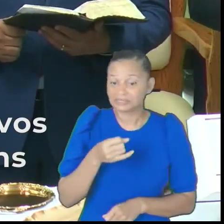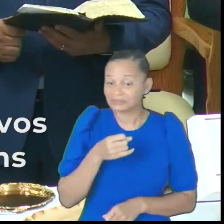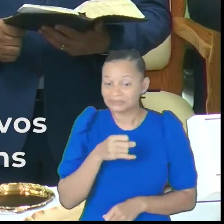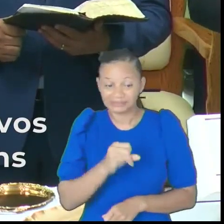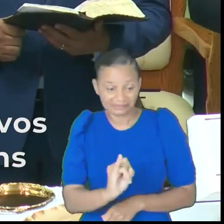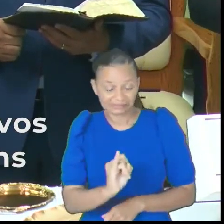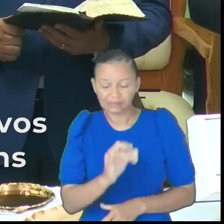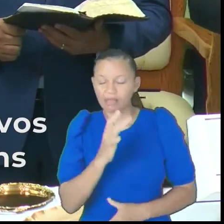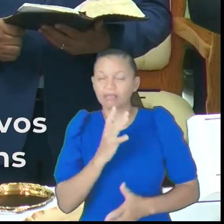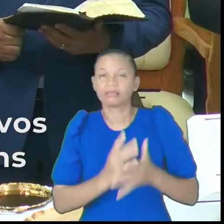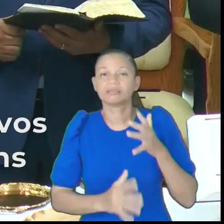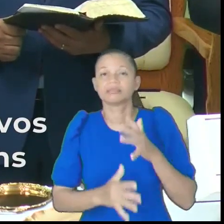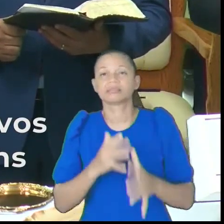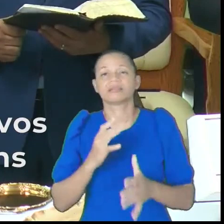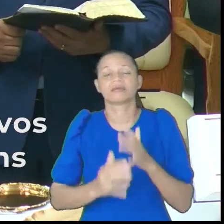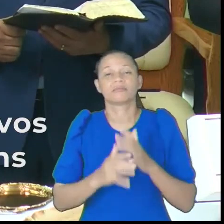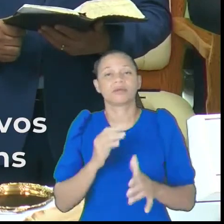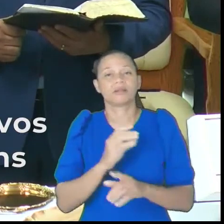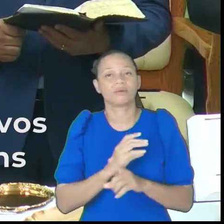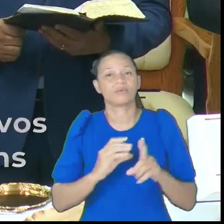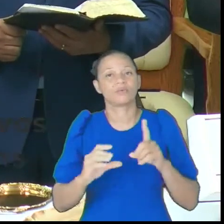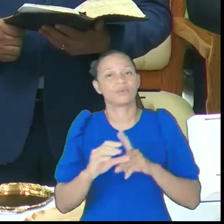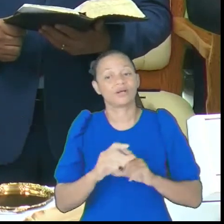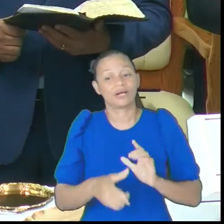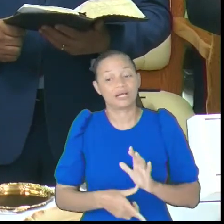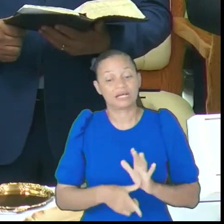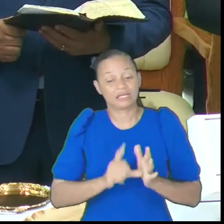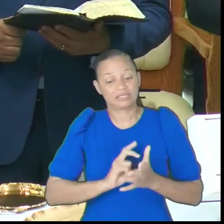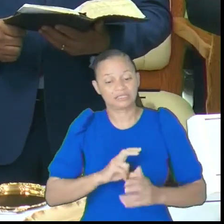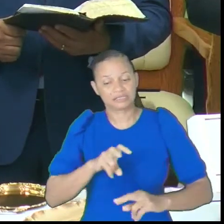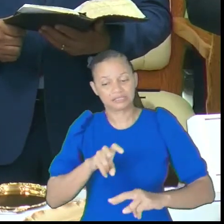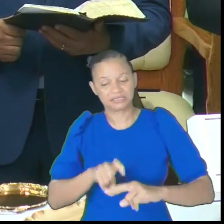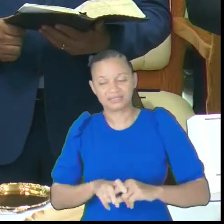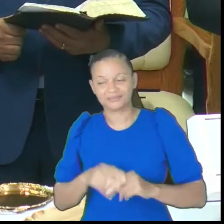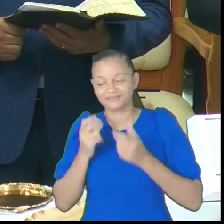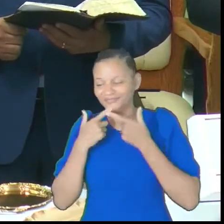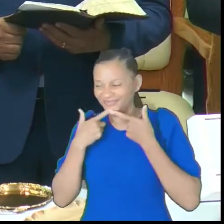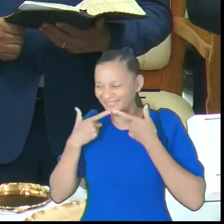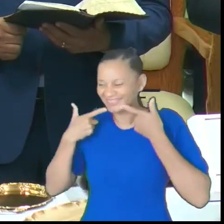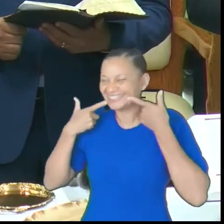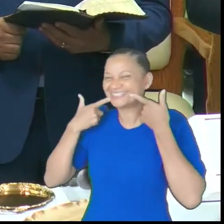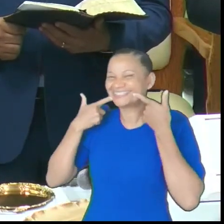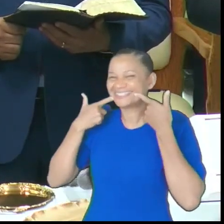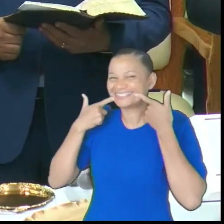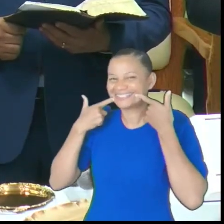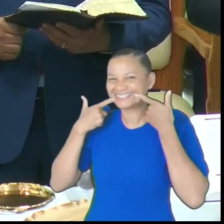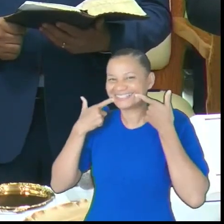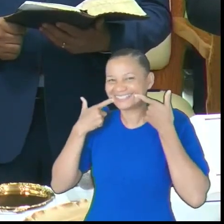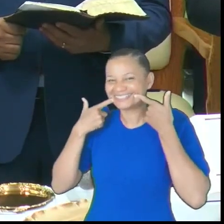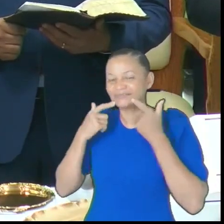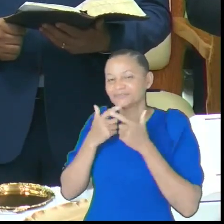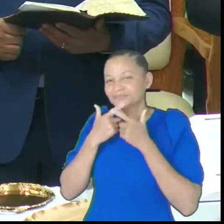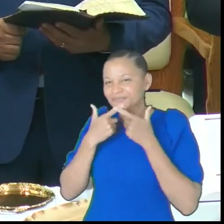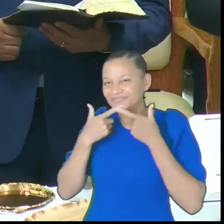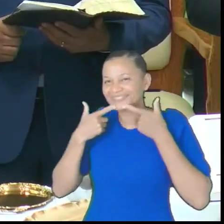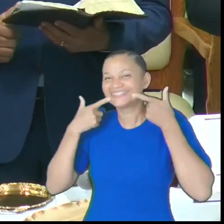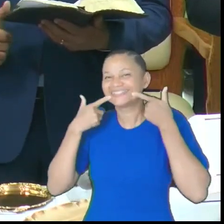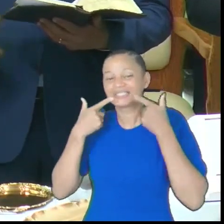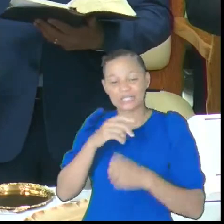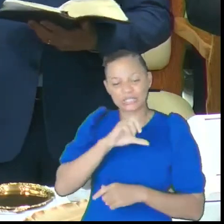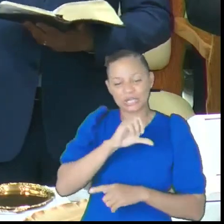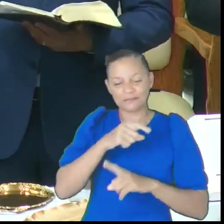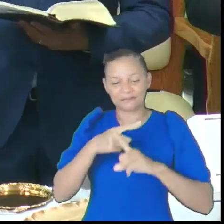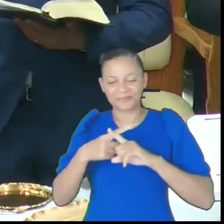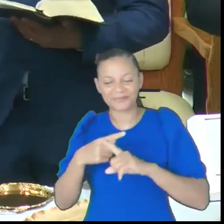culto, antes de você sentar para ouvir a palavra de Deus, dê um sorriso 9h15 para essa pessoa que está do seu lado hoje